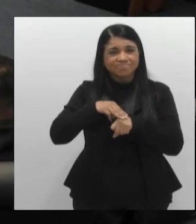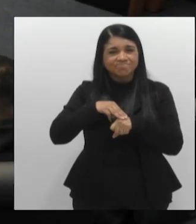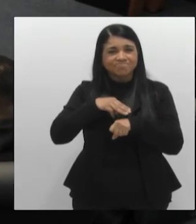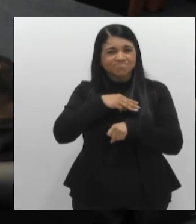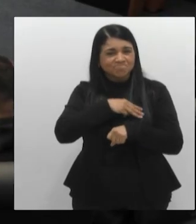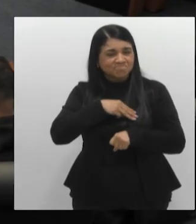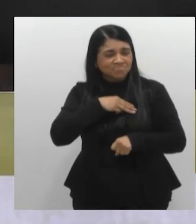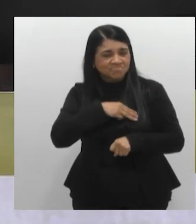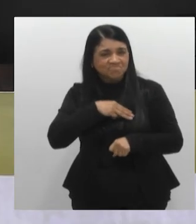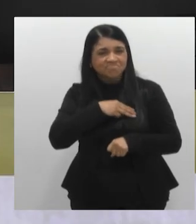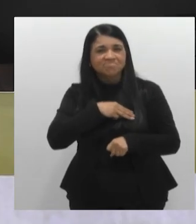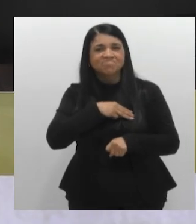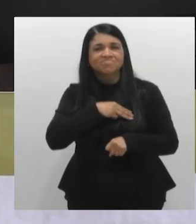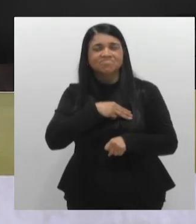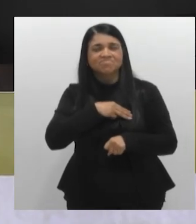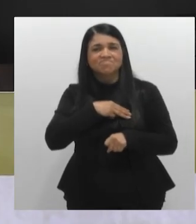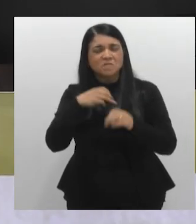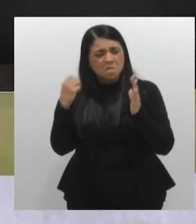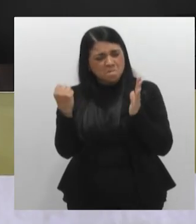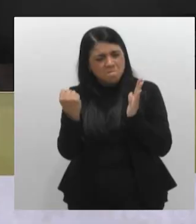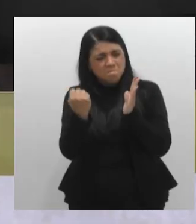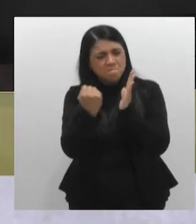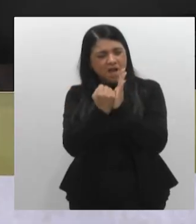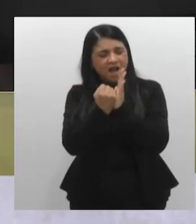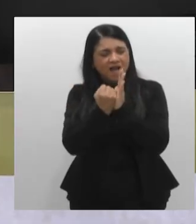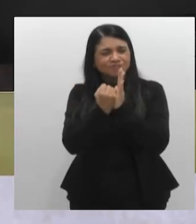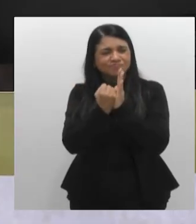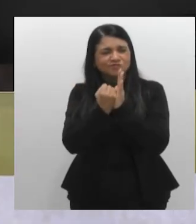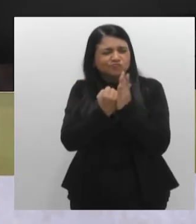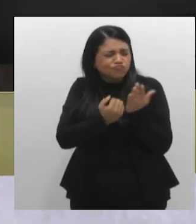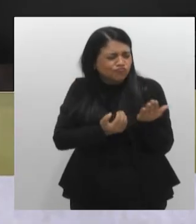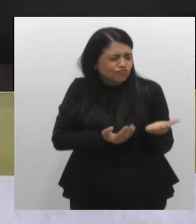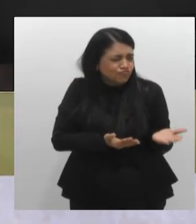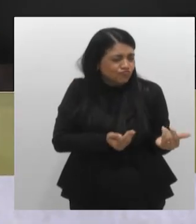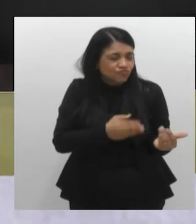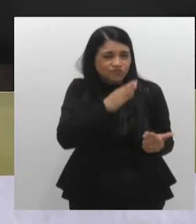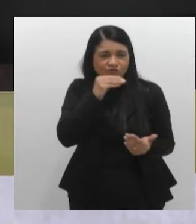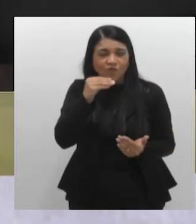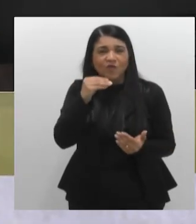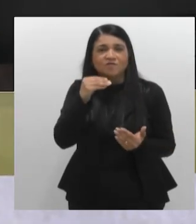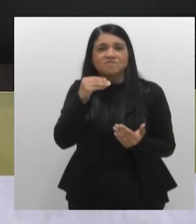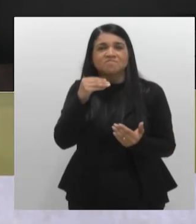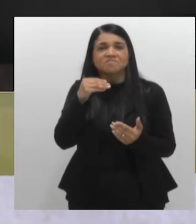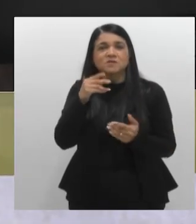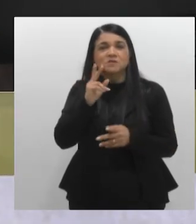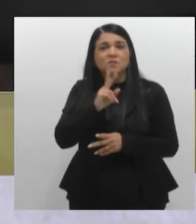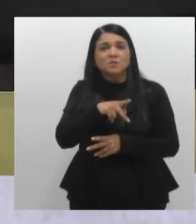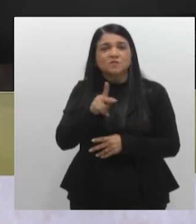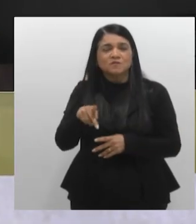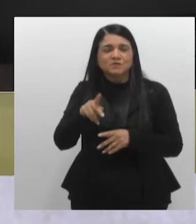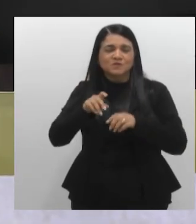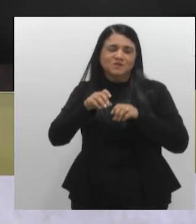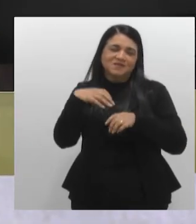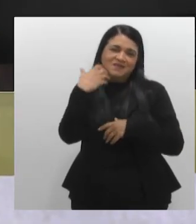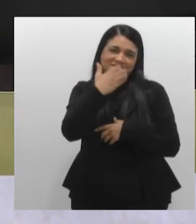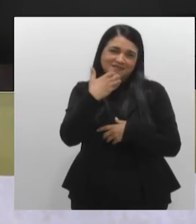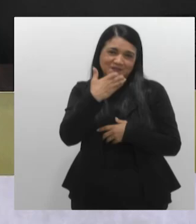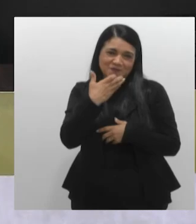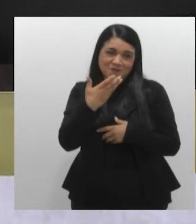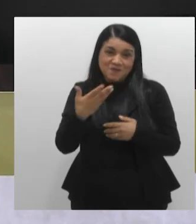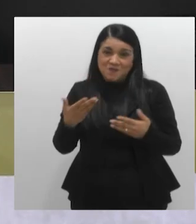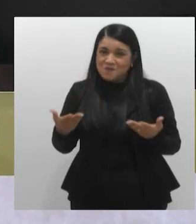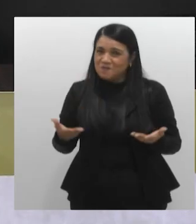gente foi marcado desde a adolescência para ser ministro da canção, e aqui a gente não podia deixar